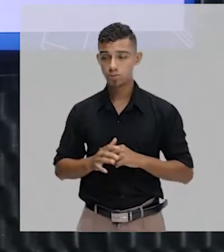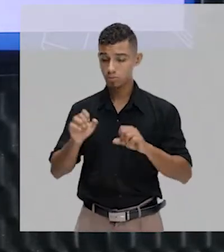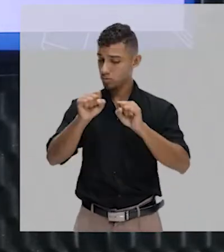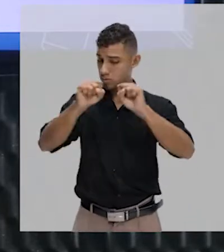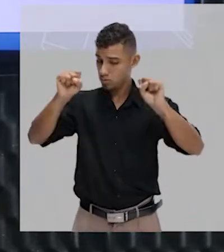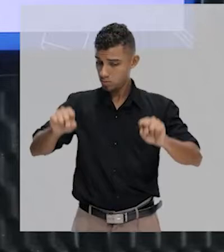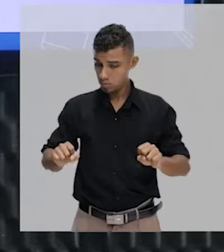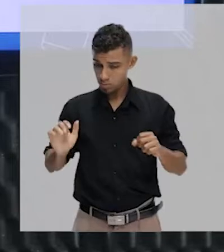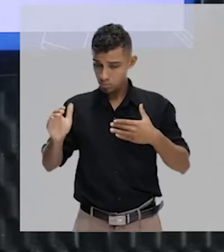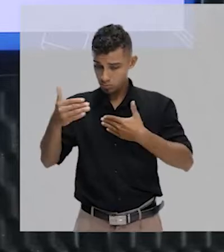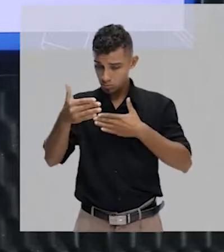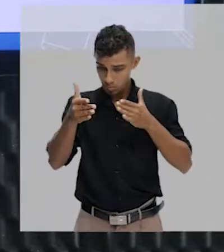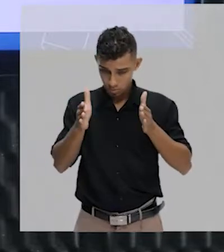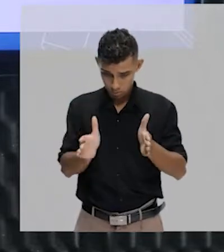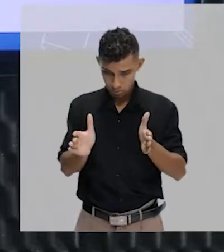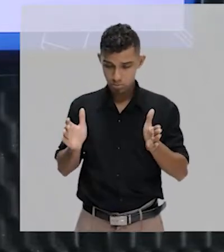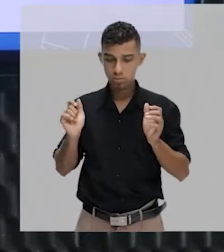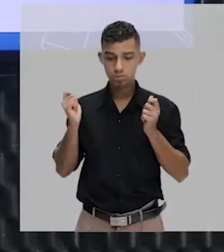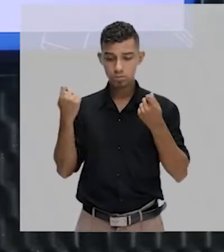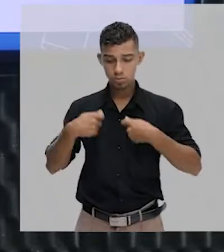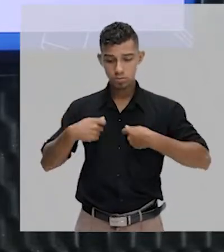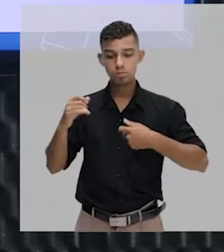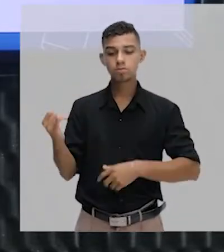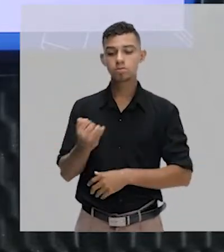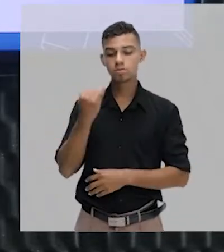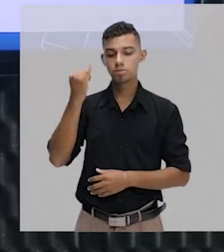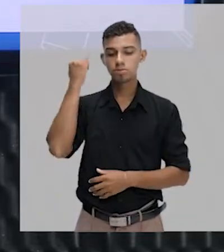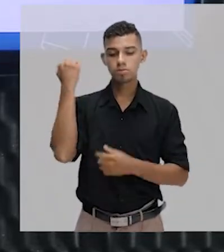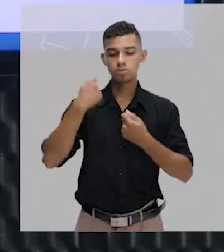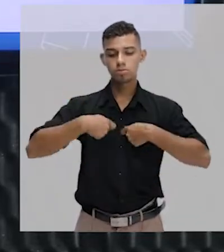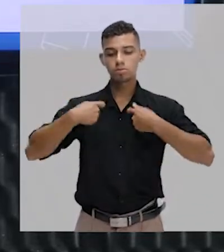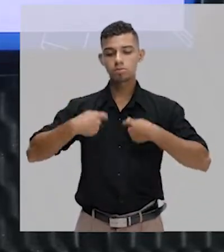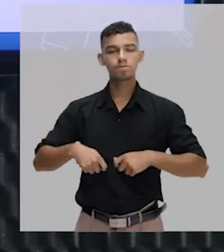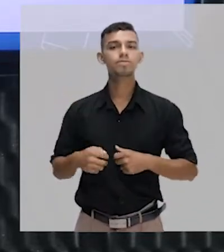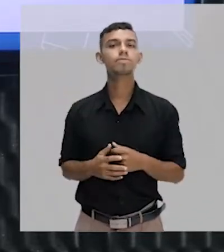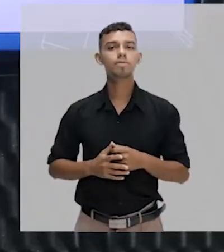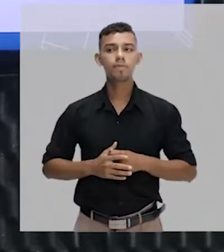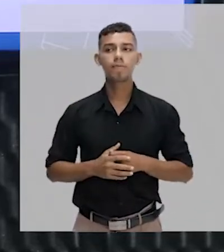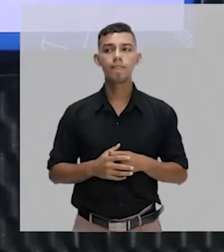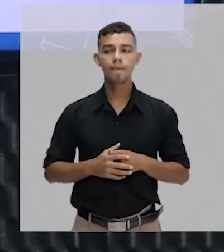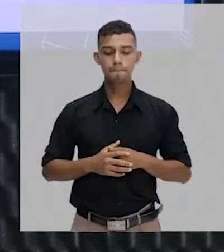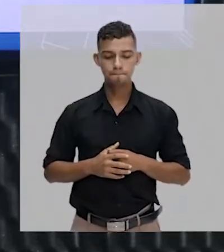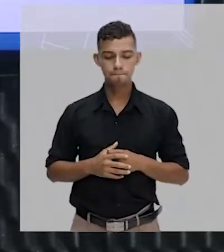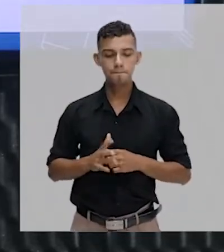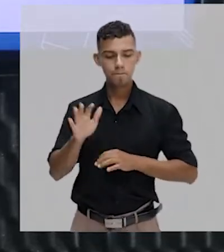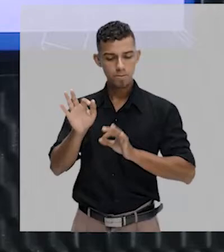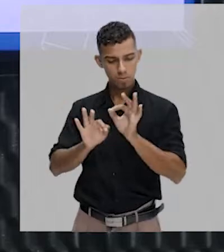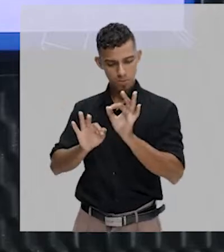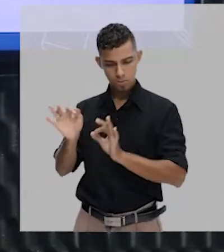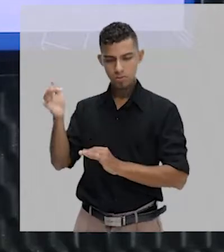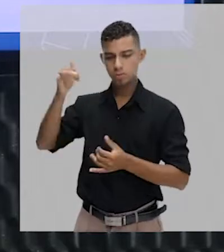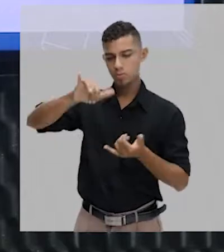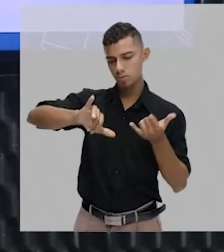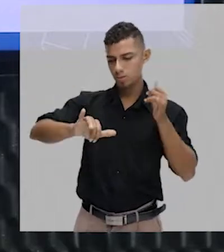sistema fechado, e aí aqui é importante, é preciso que a reação química aconteça num sistema